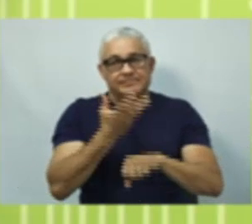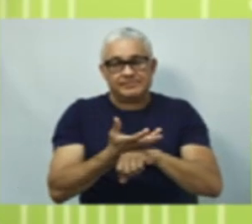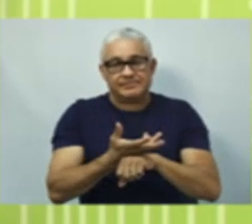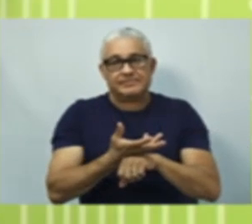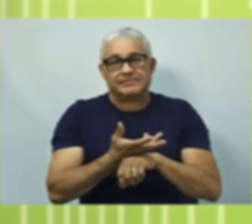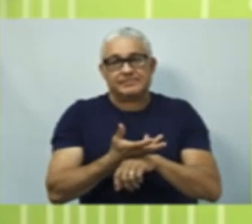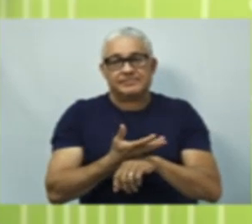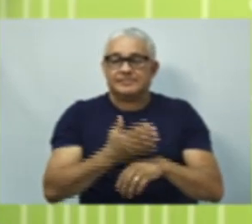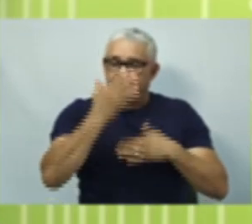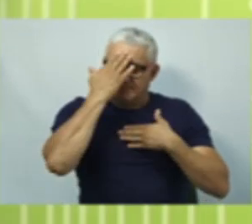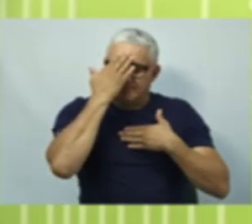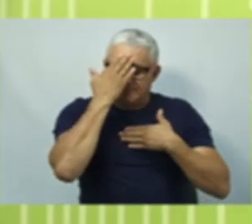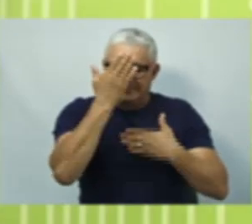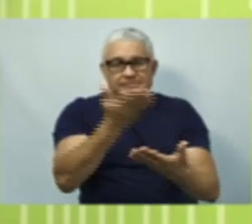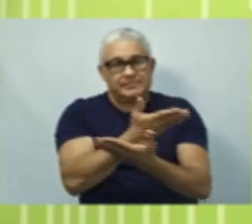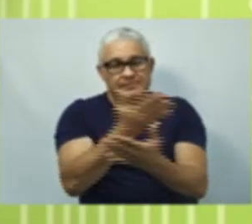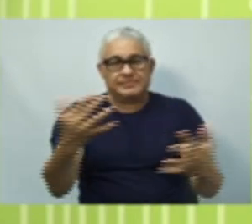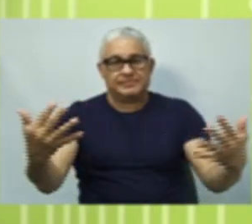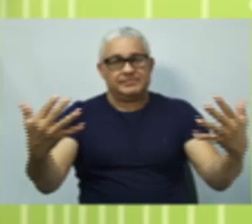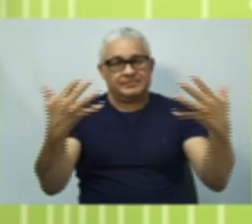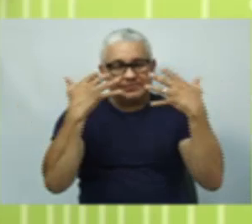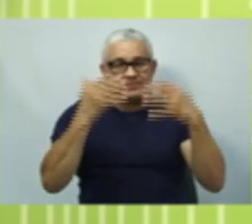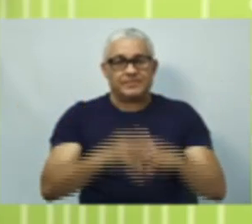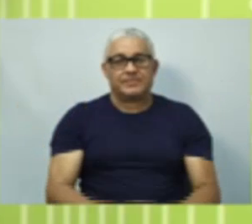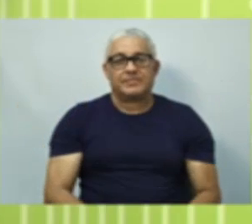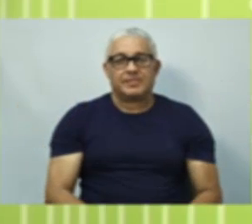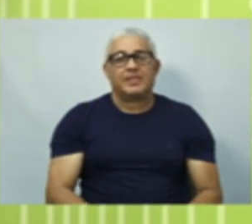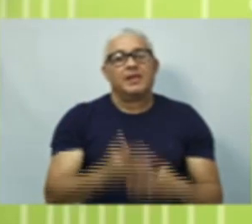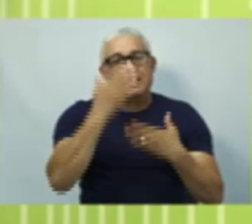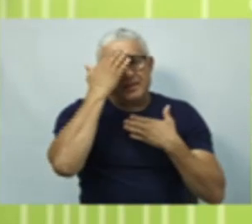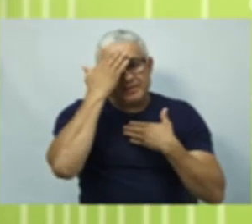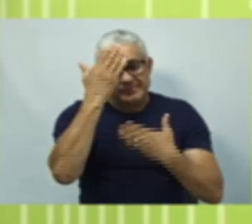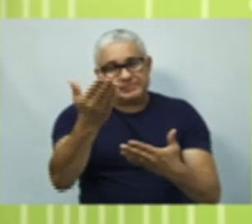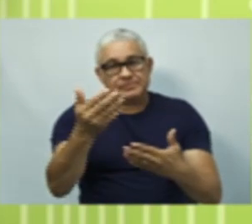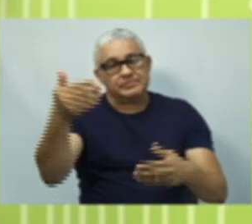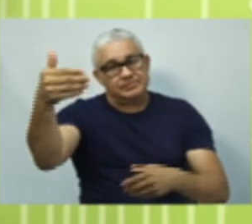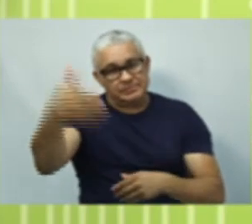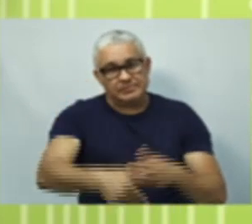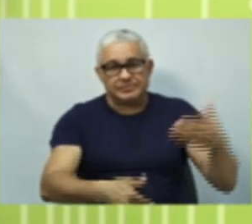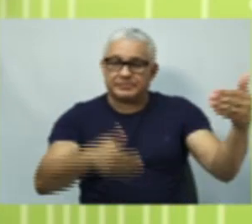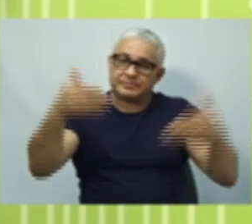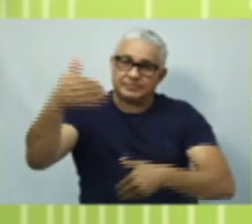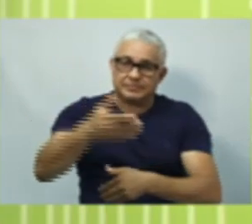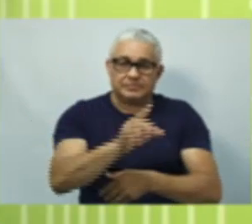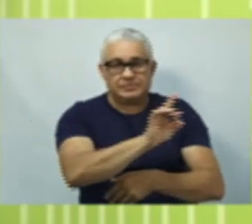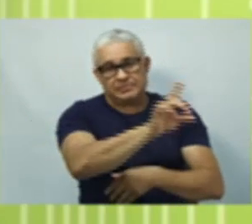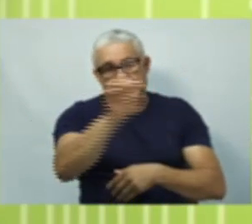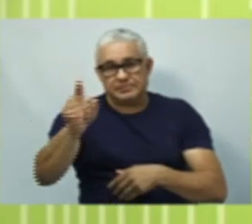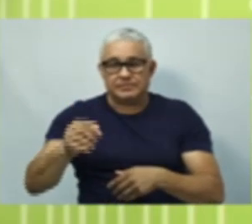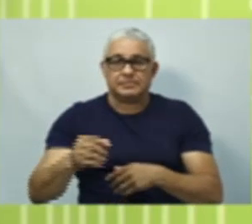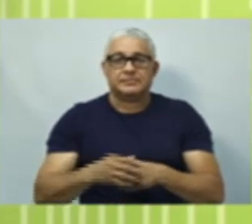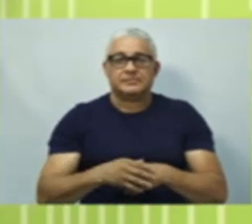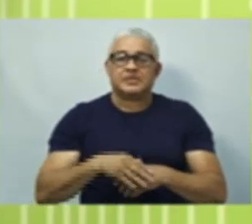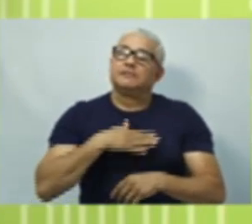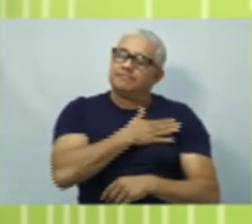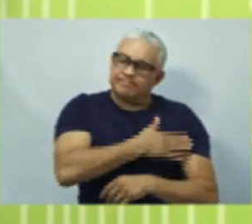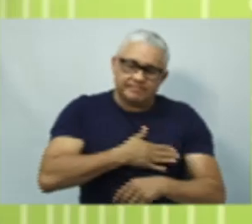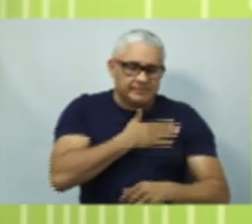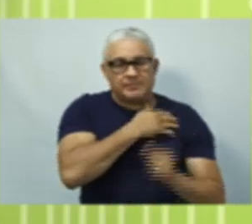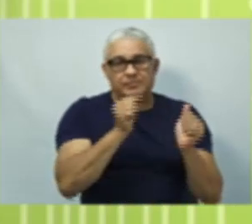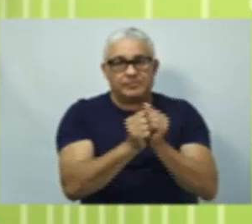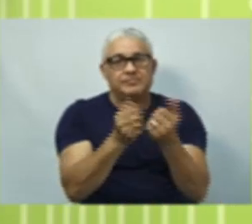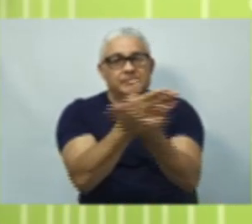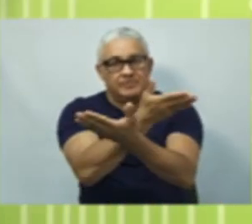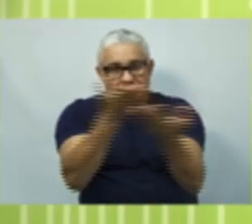disciplina. Quero agradecer a atenção de vocês, quero agradecer a participação de vocês. Foi muito prazeroso estar aqui com